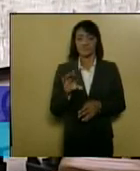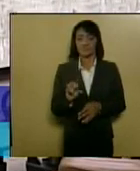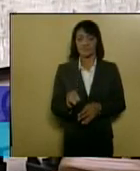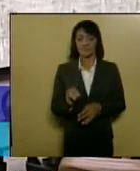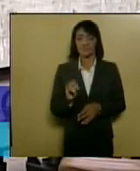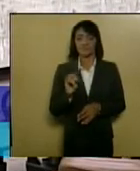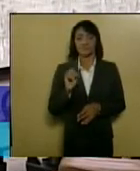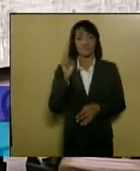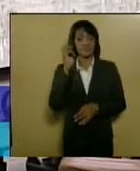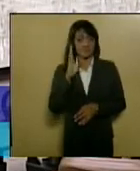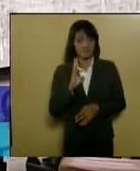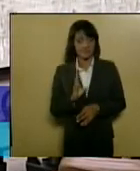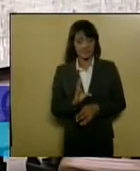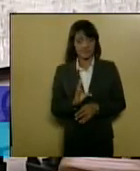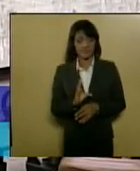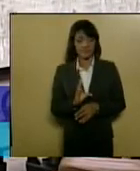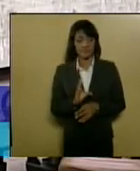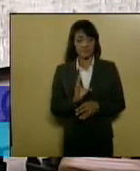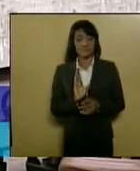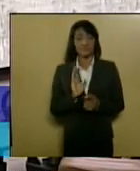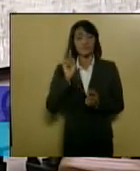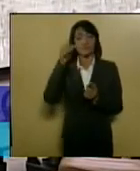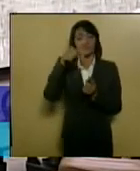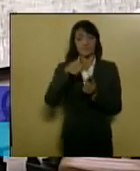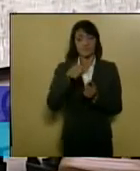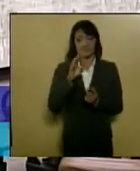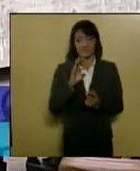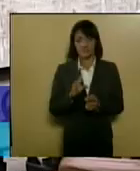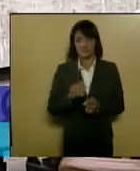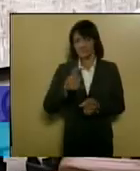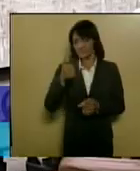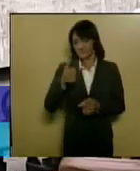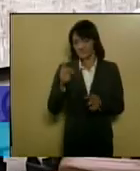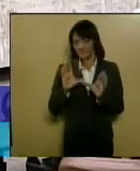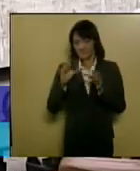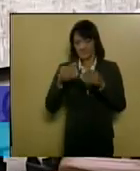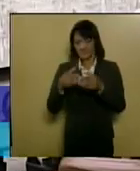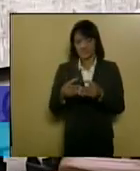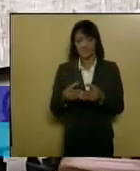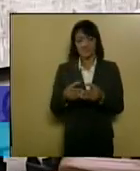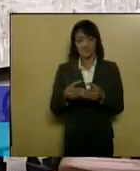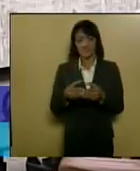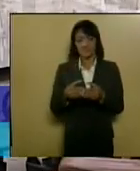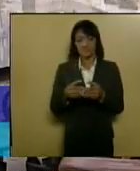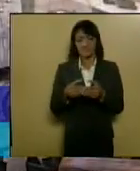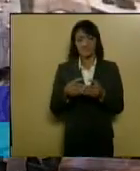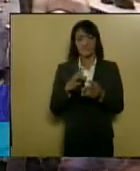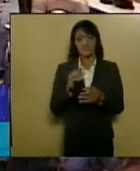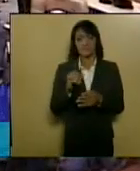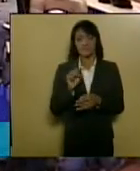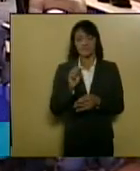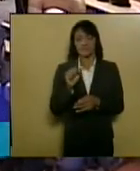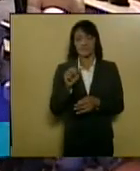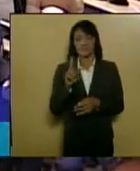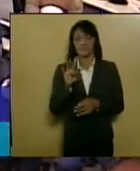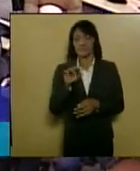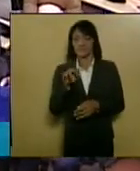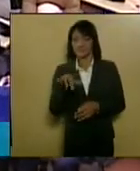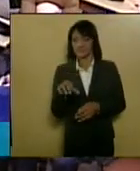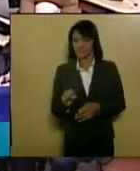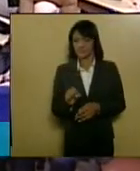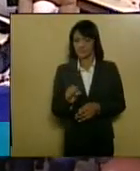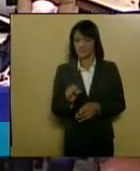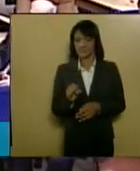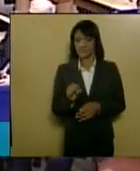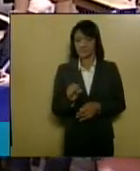tendo como seu elemento formador o 1º Batalhão de Caçadores, organizado nesta data em deserto, em